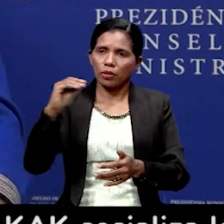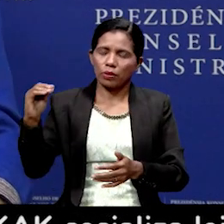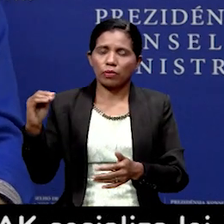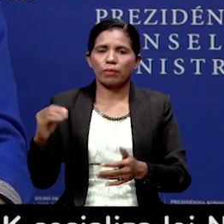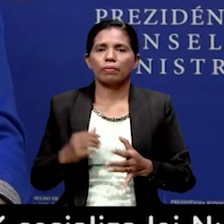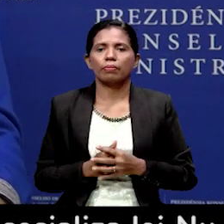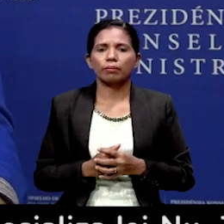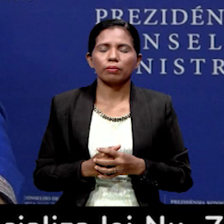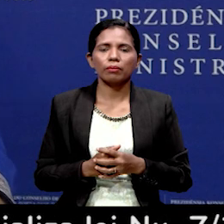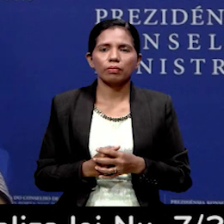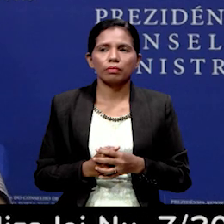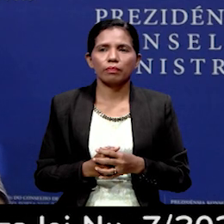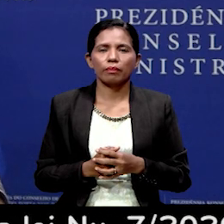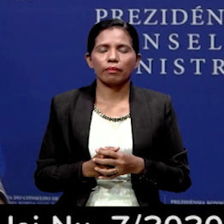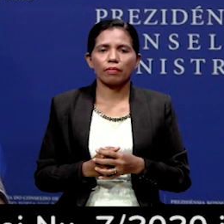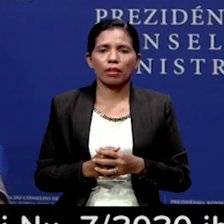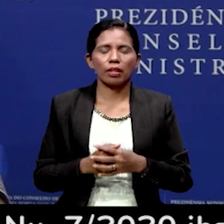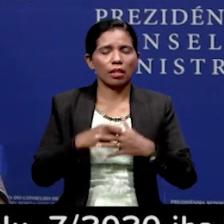tu evita.